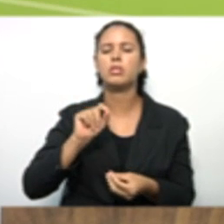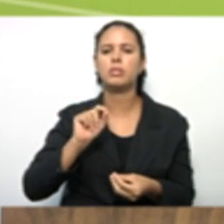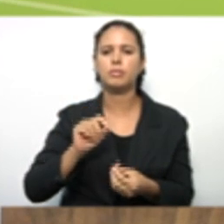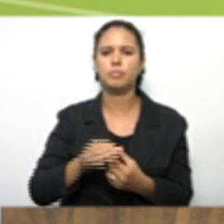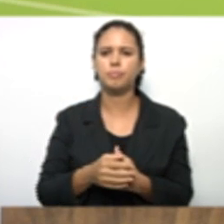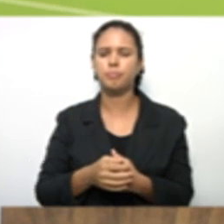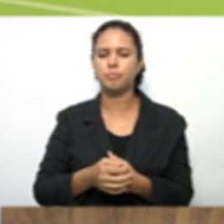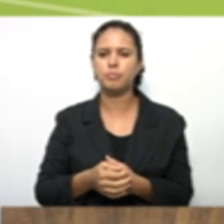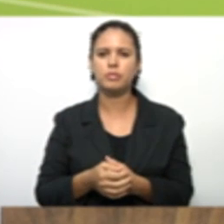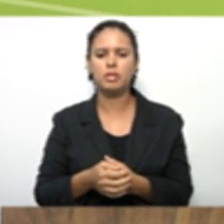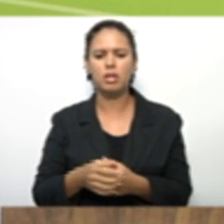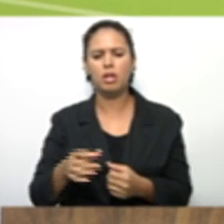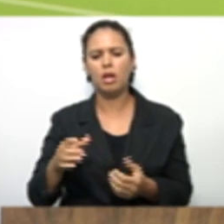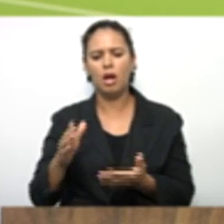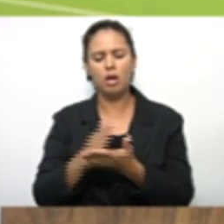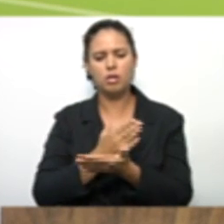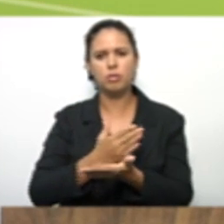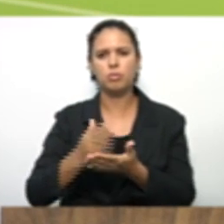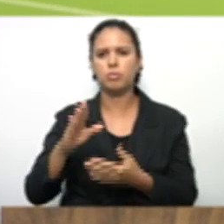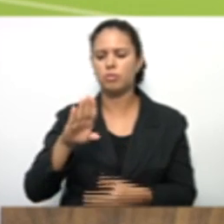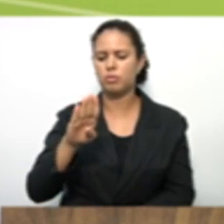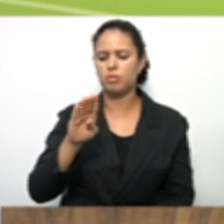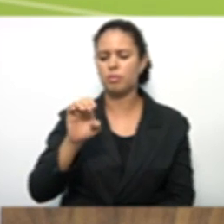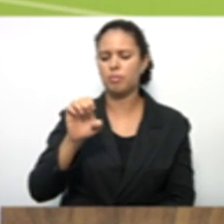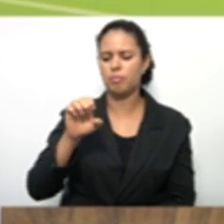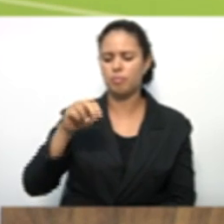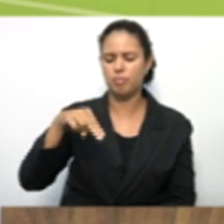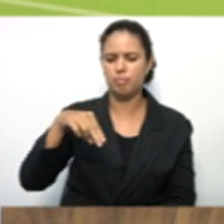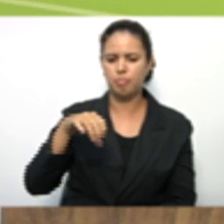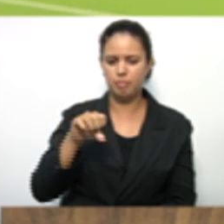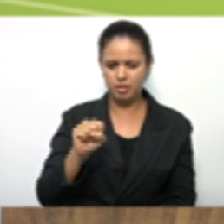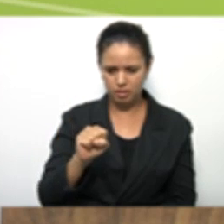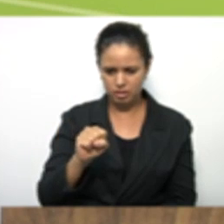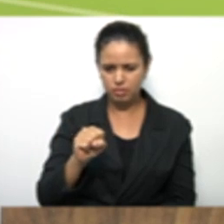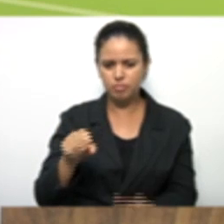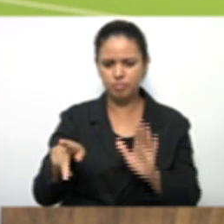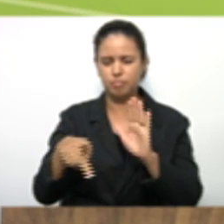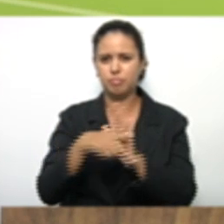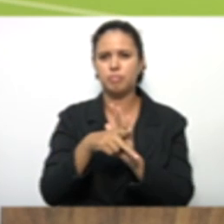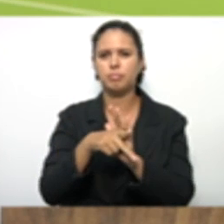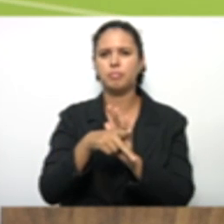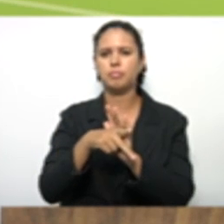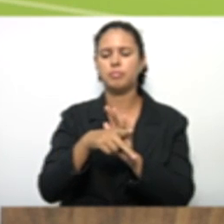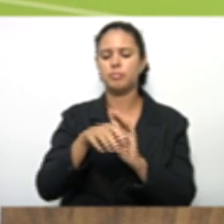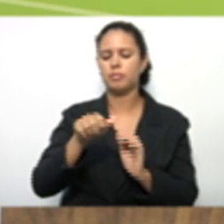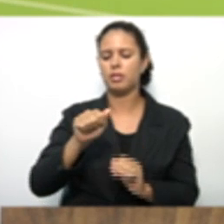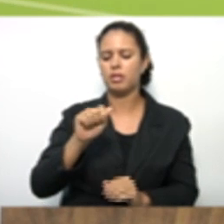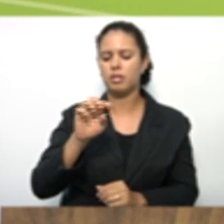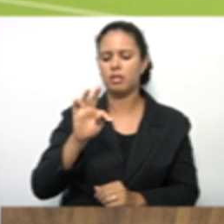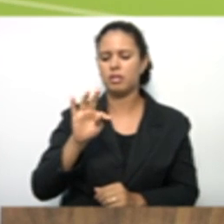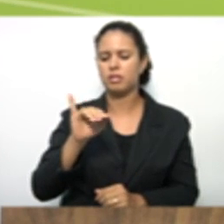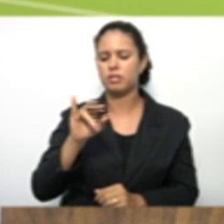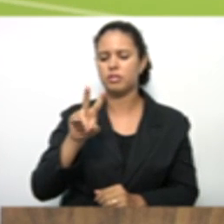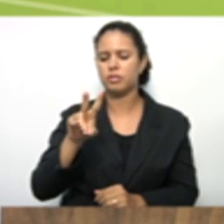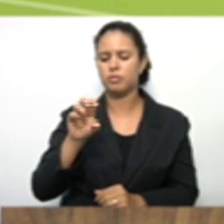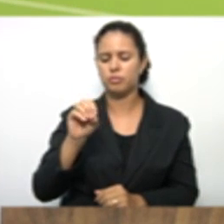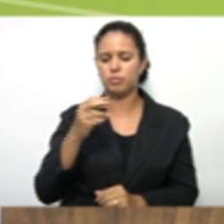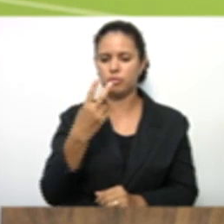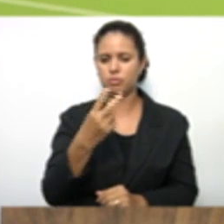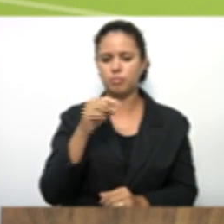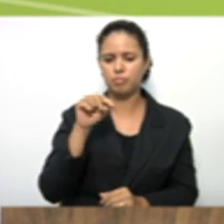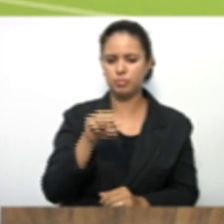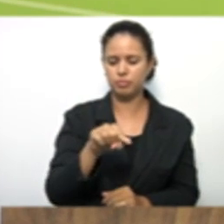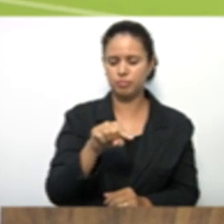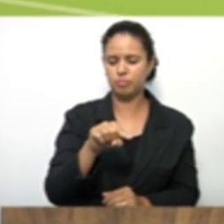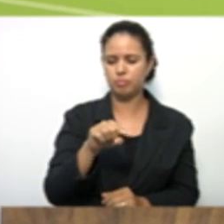eu tenho em bens, em patrimônio, né, a parte do ativo, que é a parte positiva, 2.000. Eu tenho dinheiros para